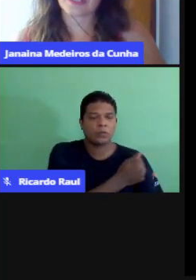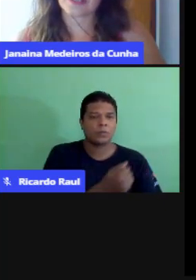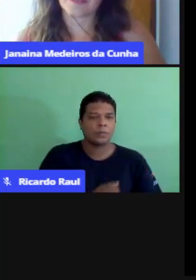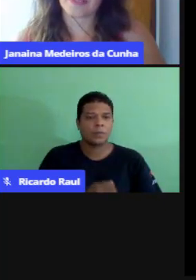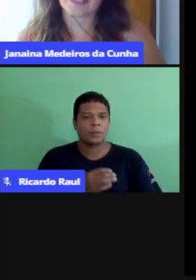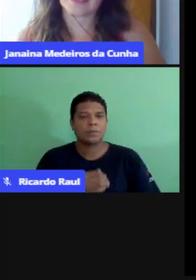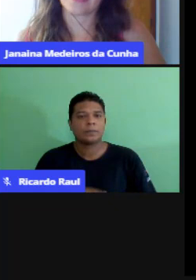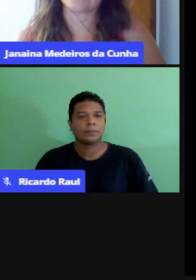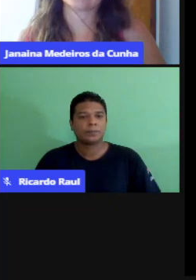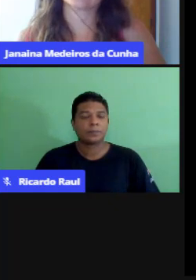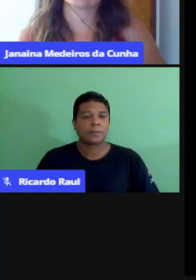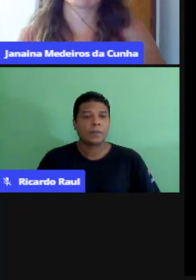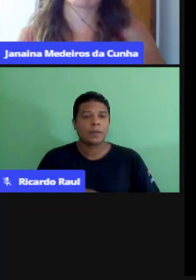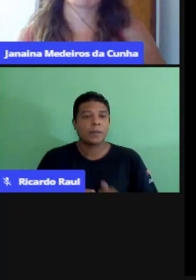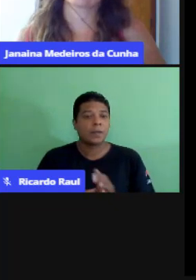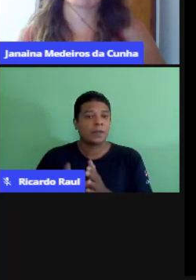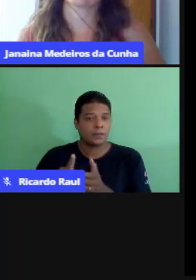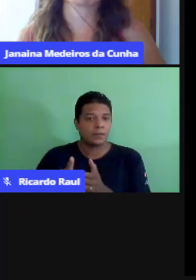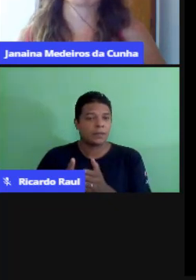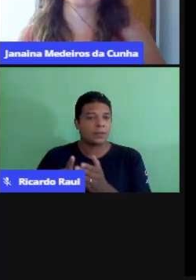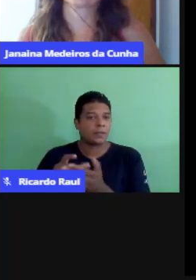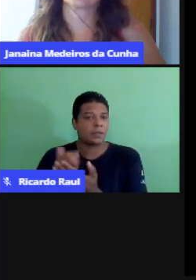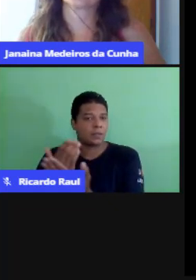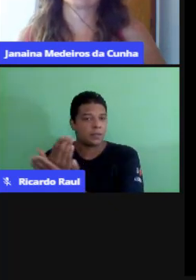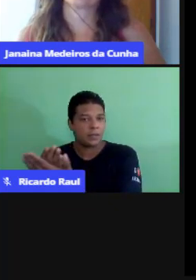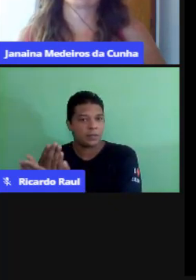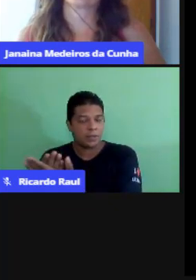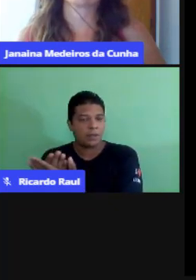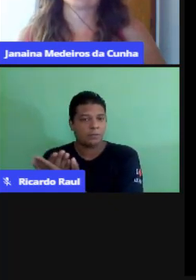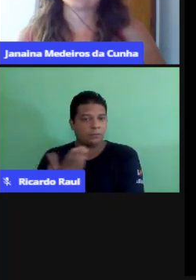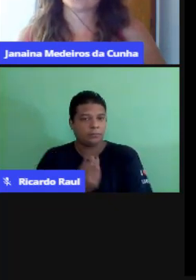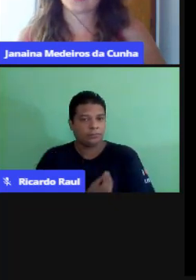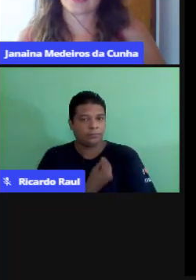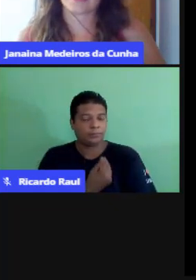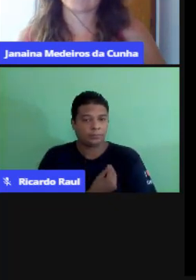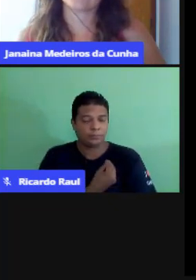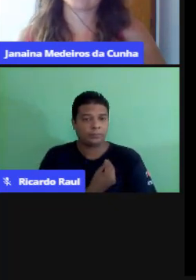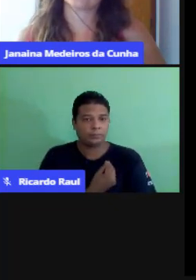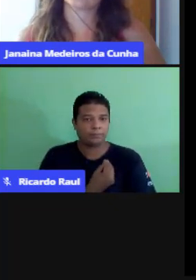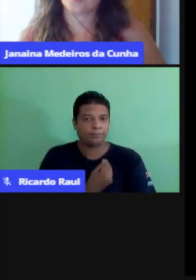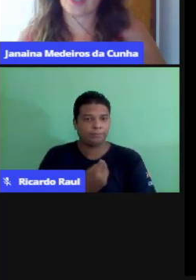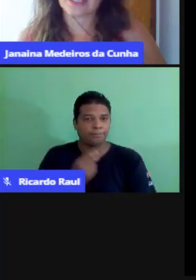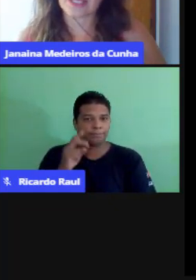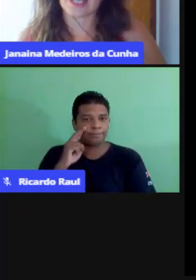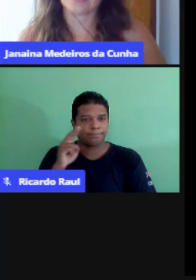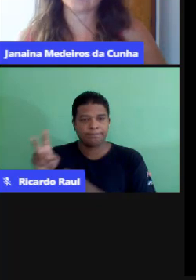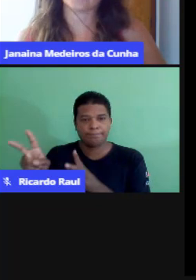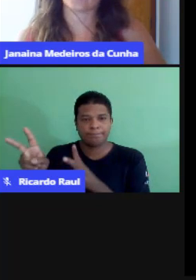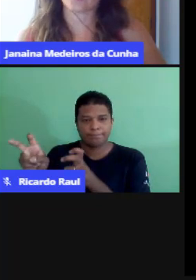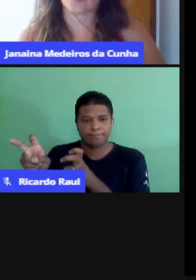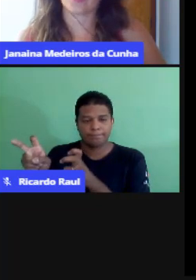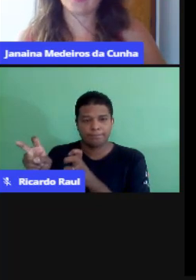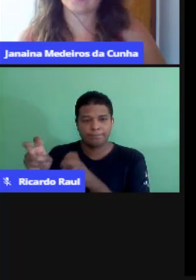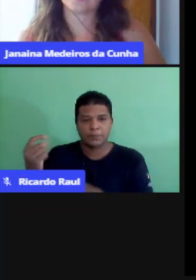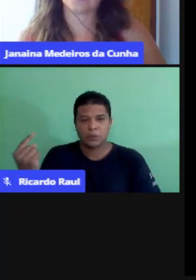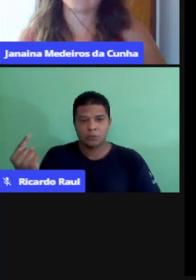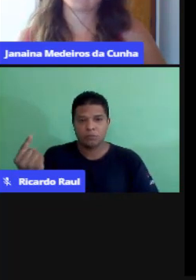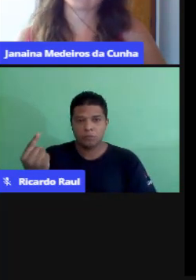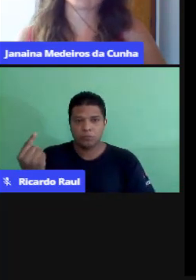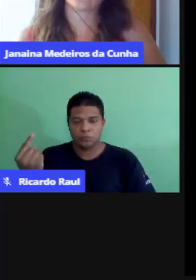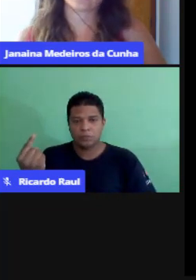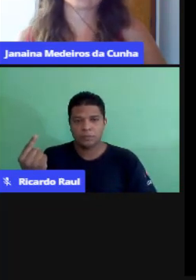aulas presenciais nós tínhamos que ter esse olhar individualizado para o nosso